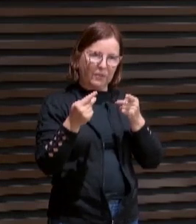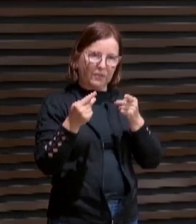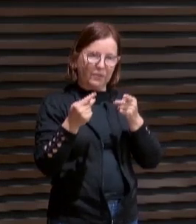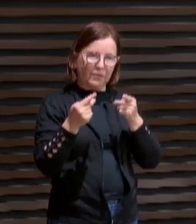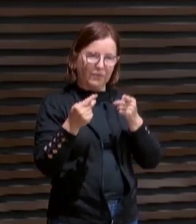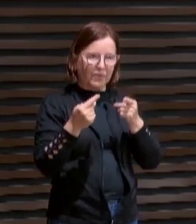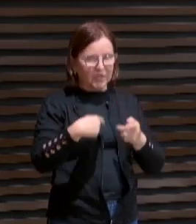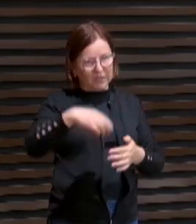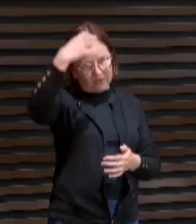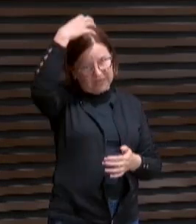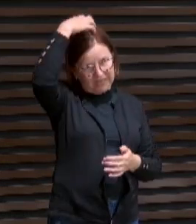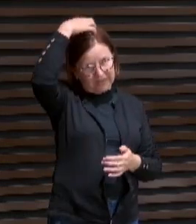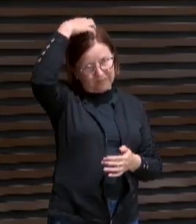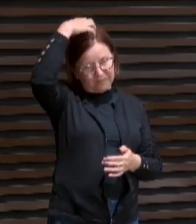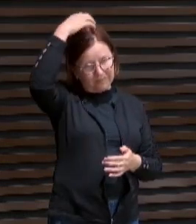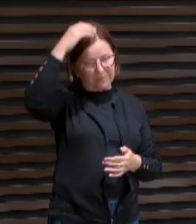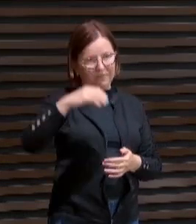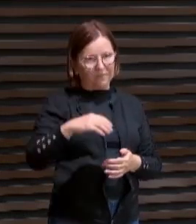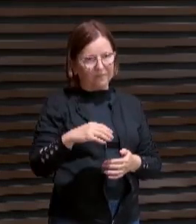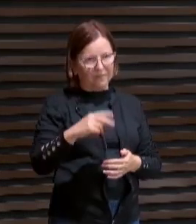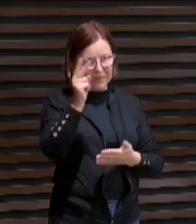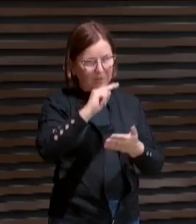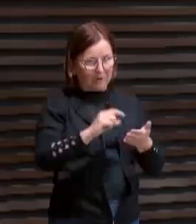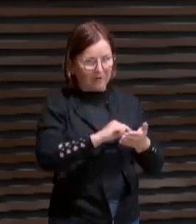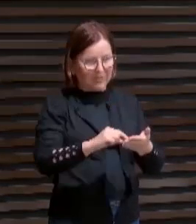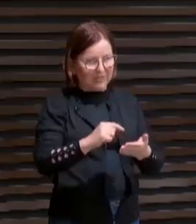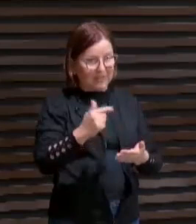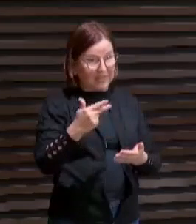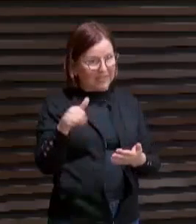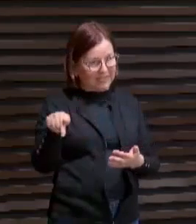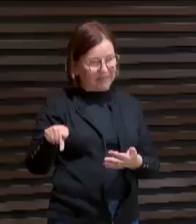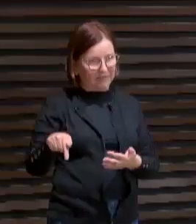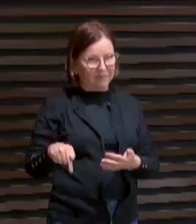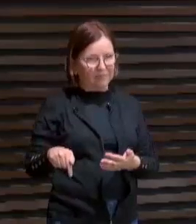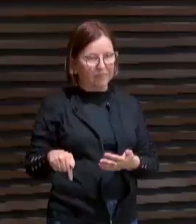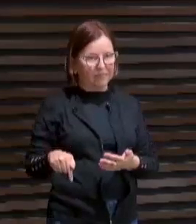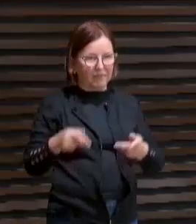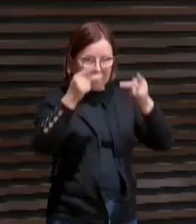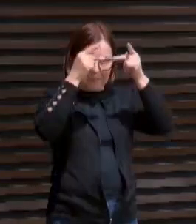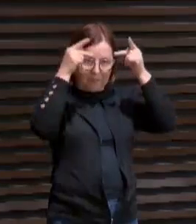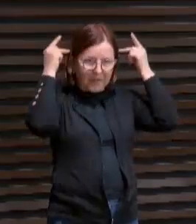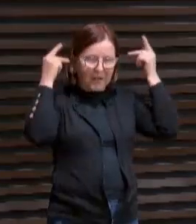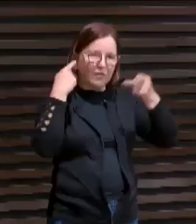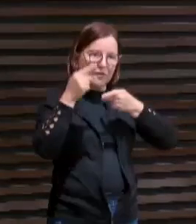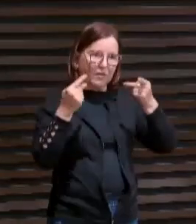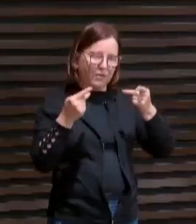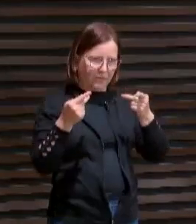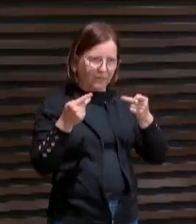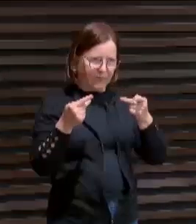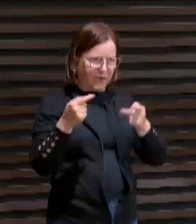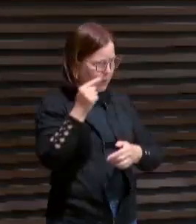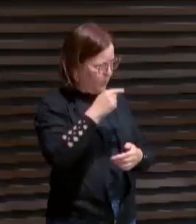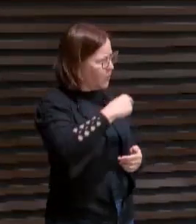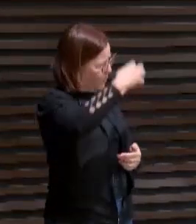rei. Vamos ver o versículo 37. Então lhe disse Pilatos: logo, tu